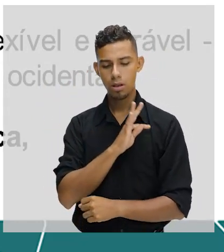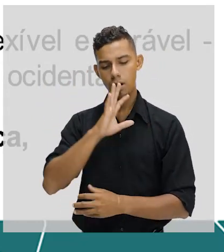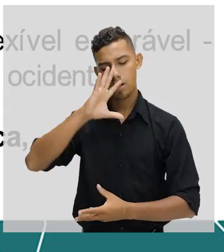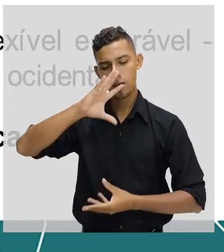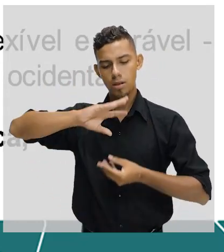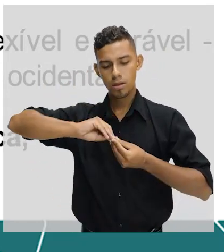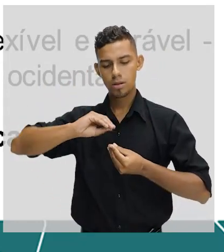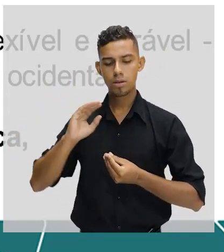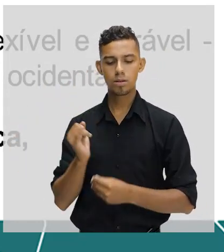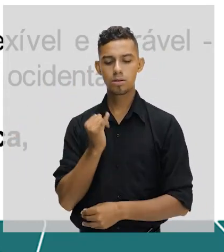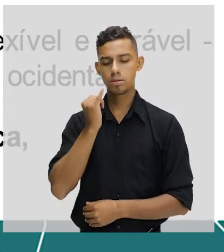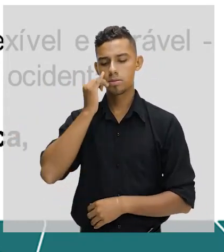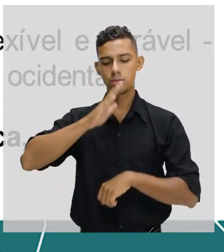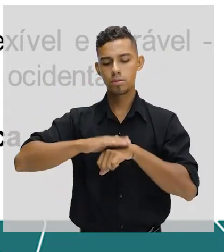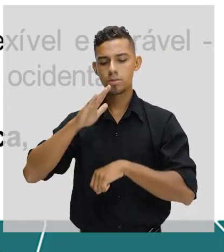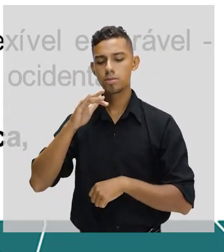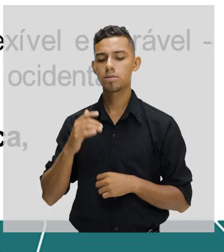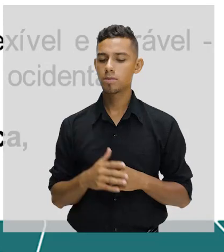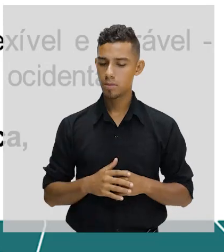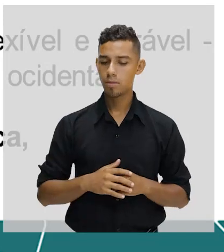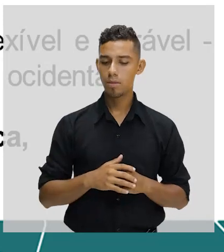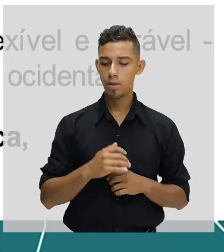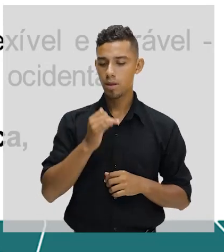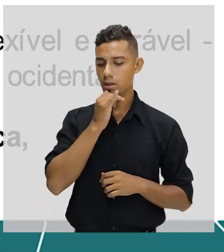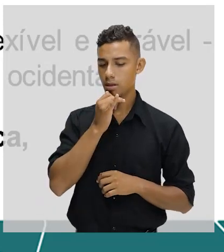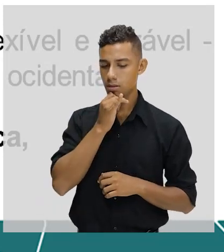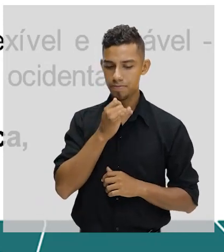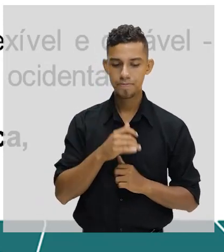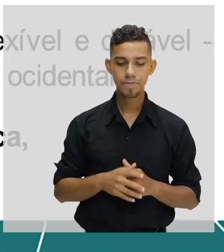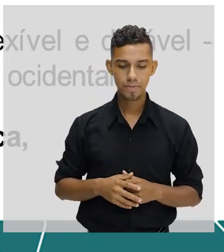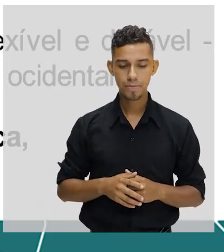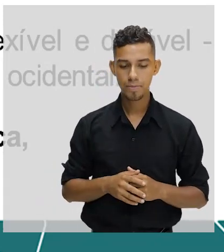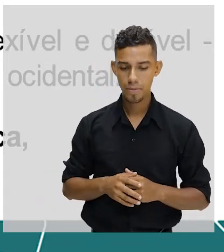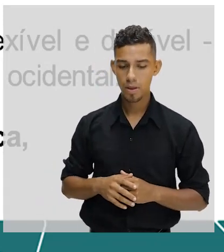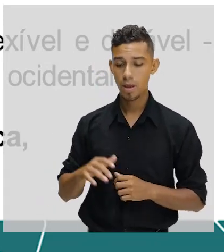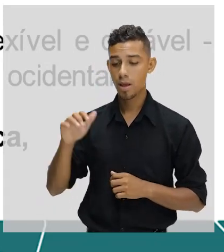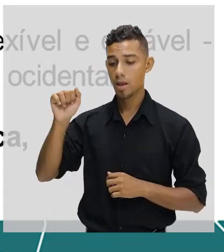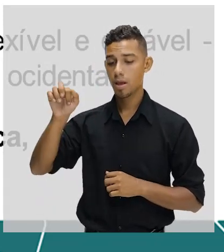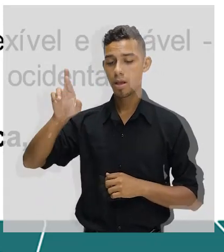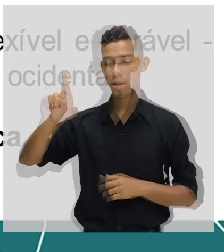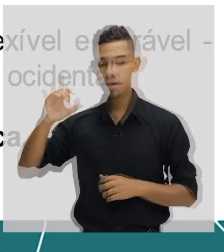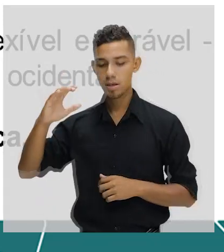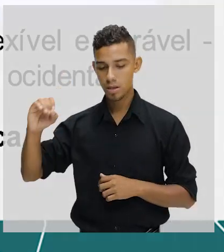talvez as mais importantes. Por exemplo, afresco. O que é um afresco?